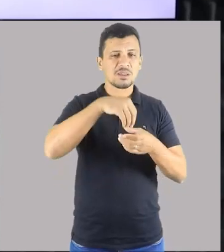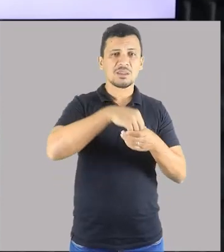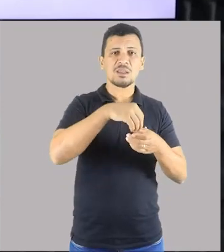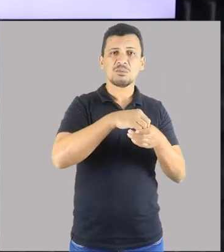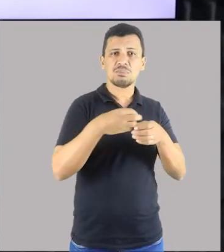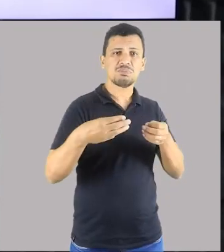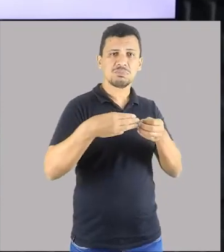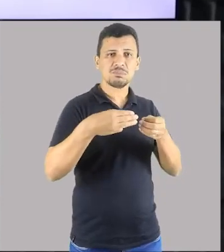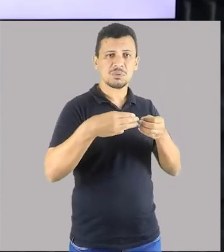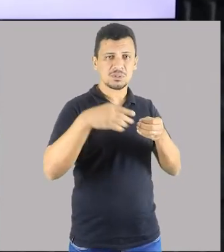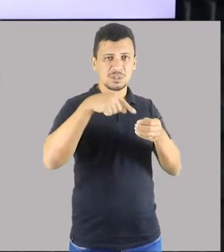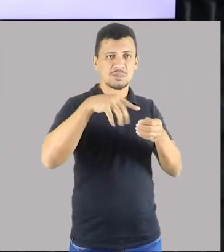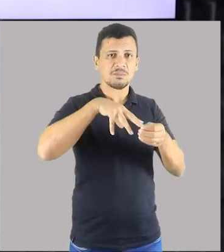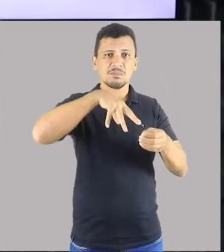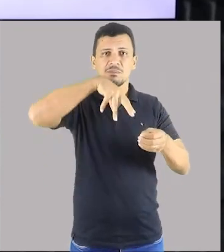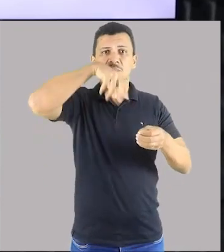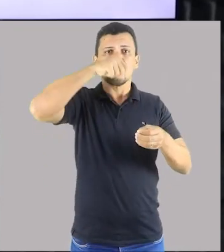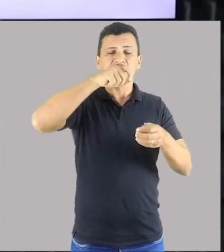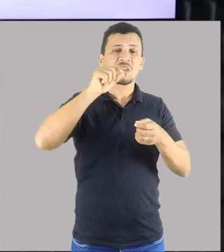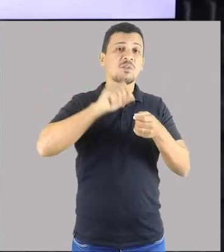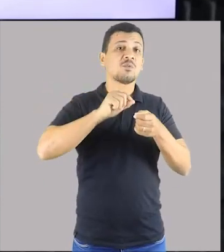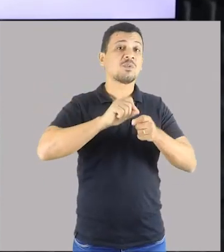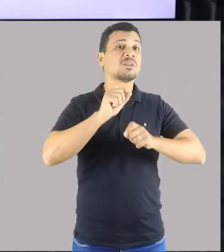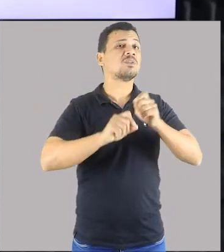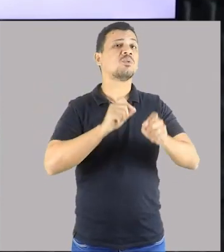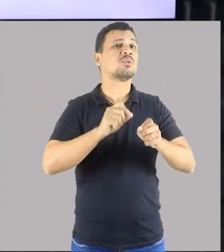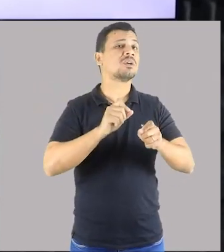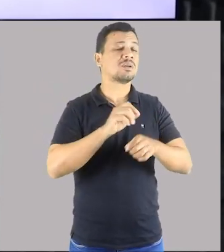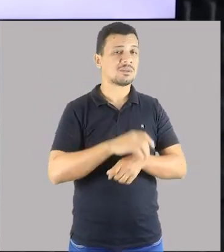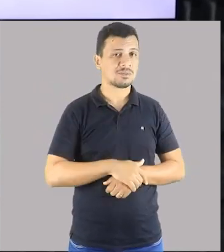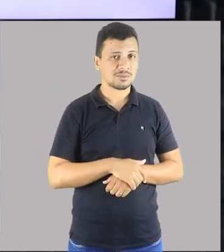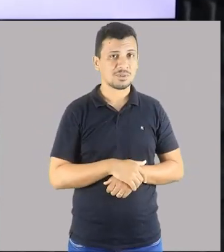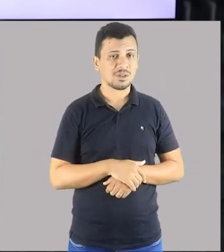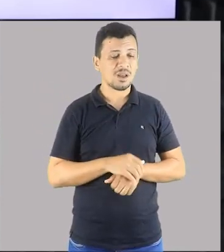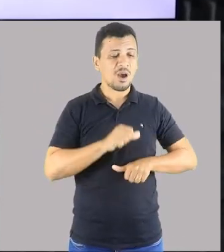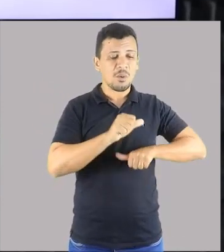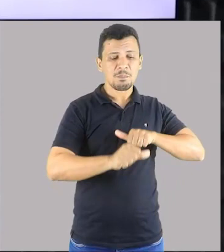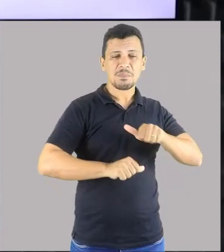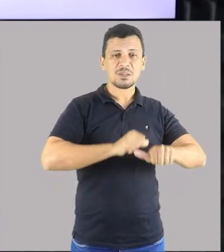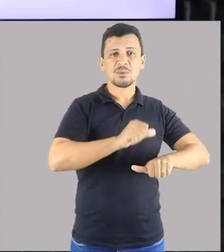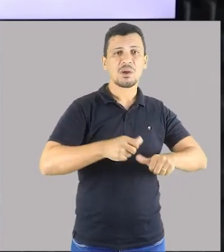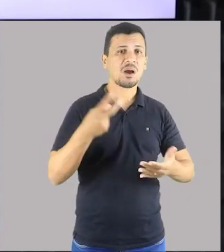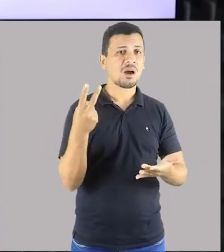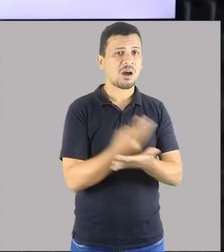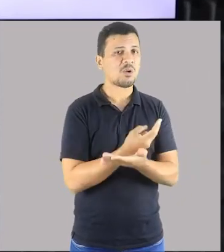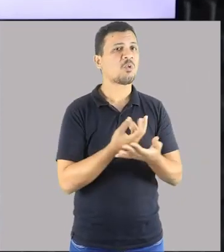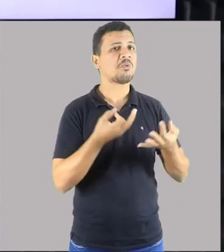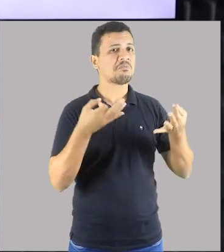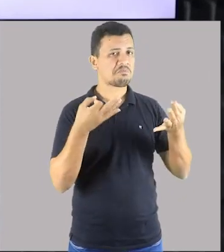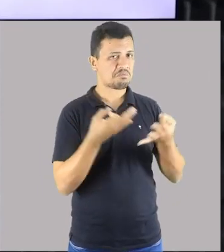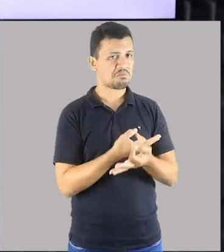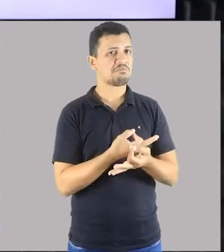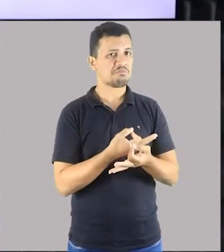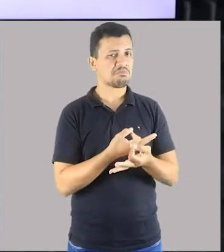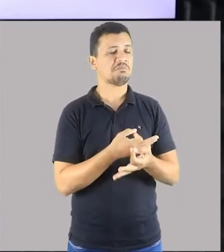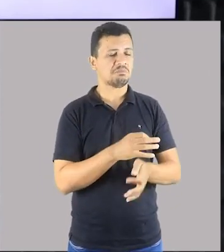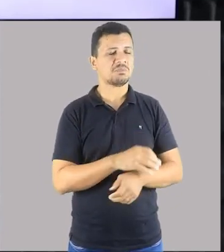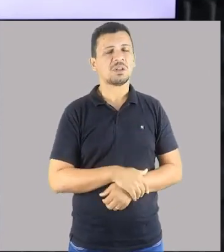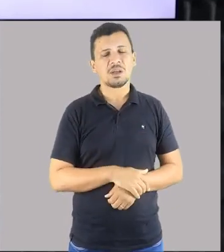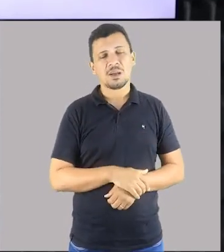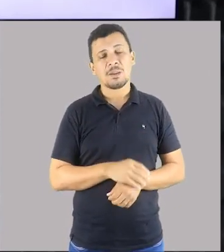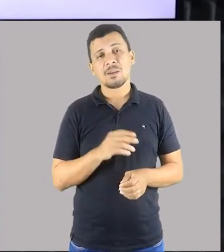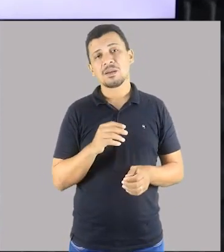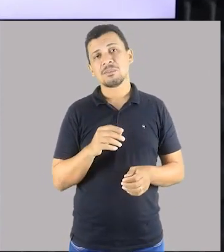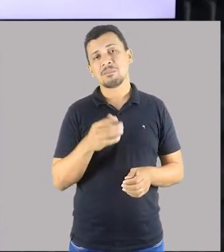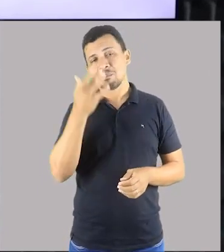mitocôndria para fazer com que esse metabolismo ocorra com maior eficiência. Então, são como se